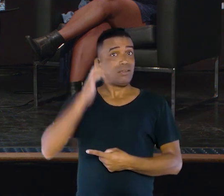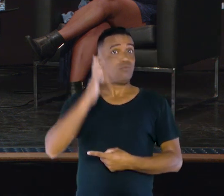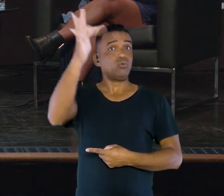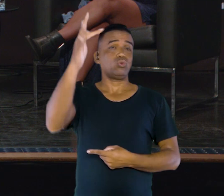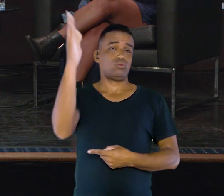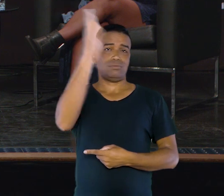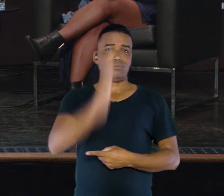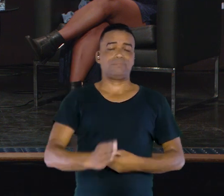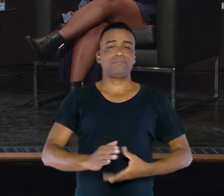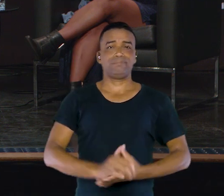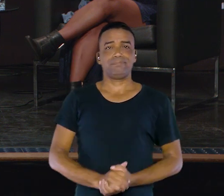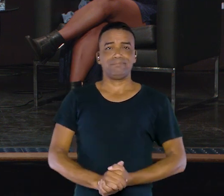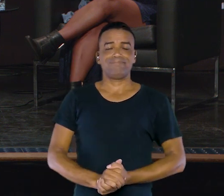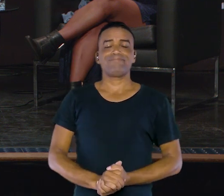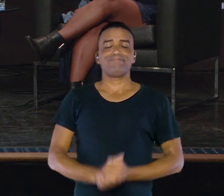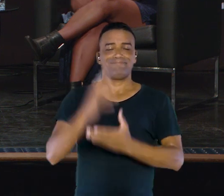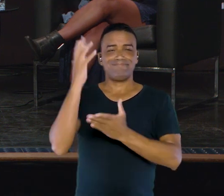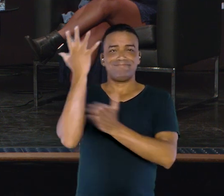o nosso futuro.